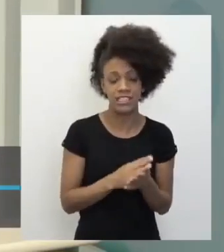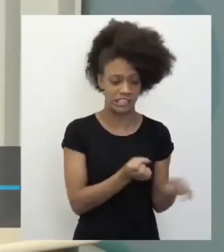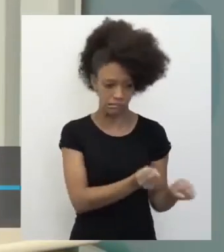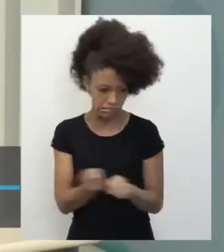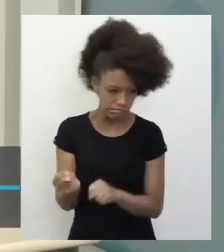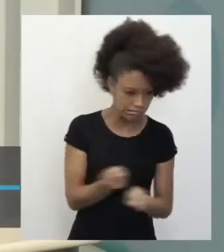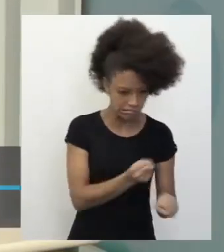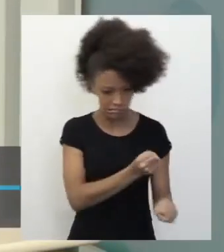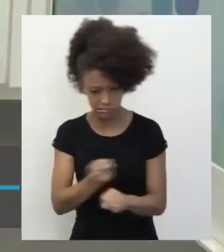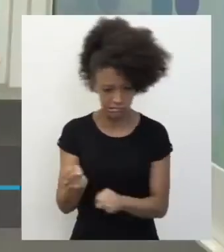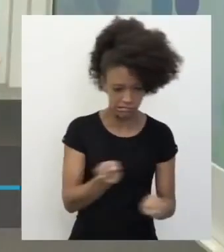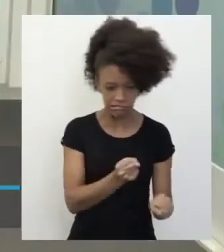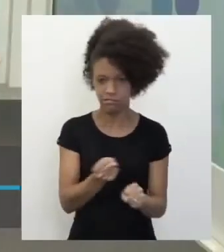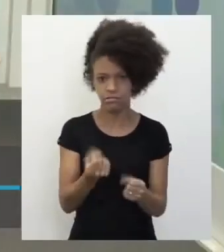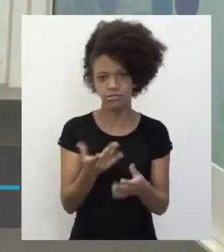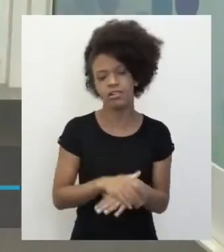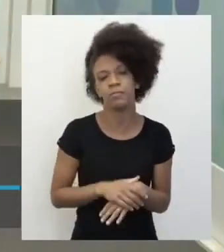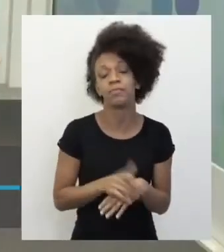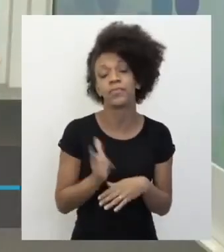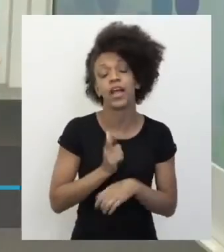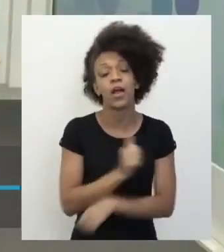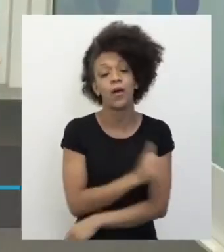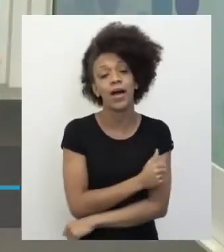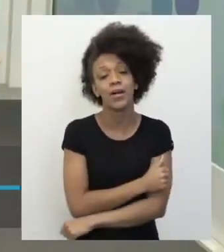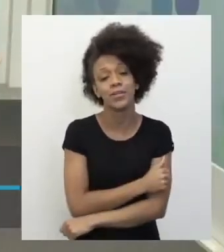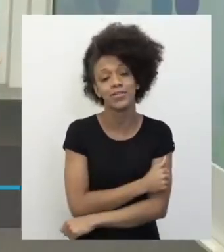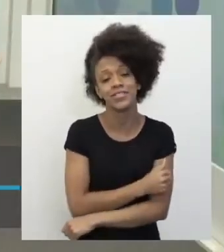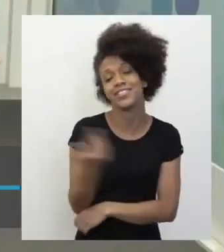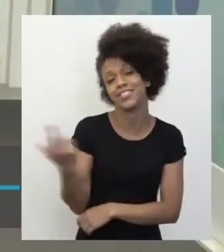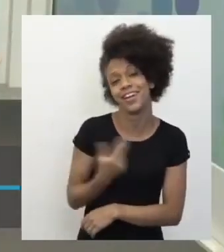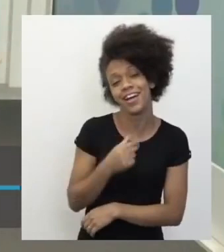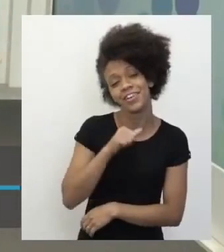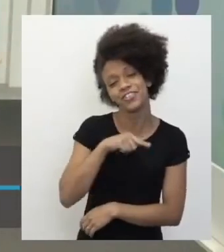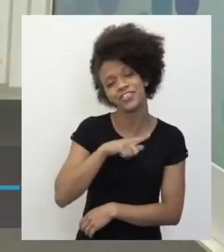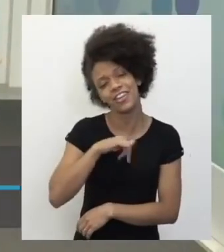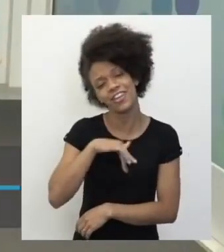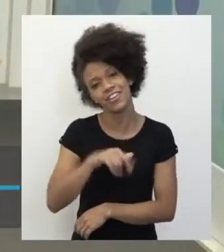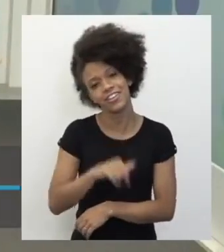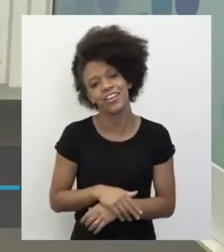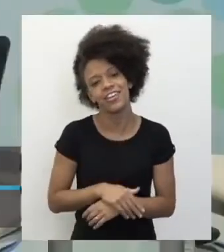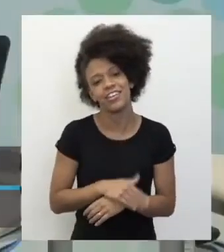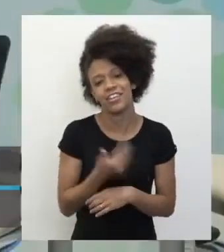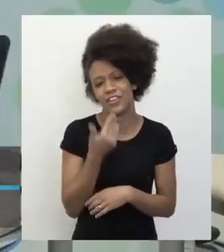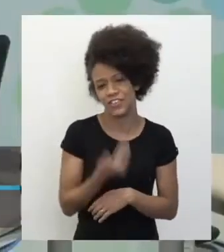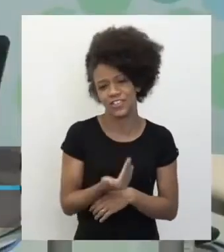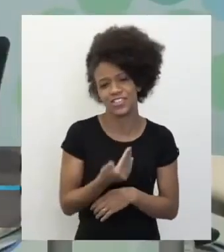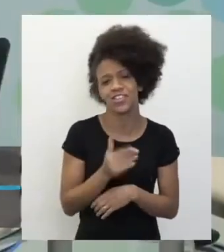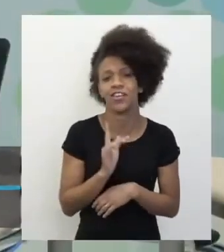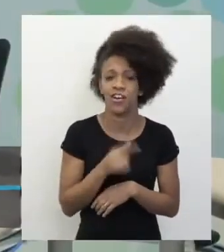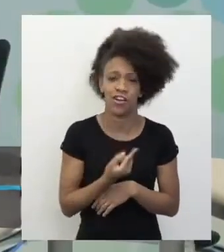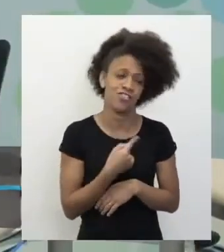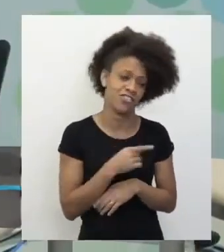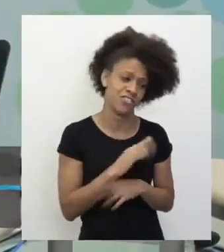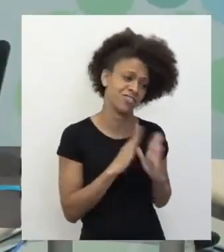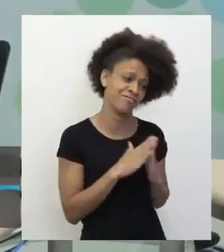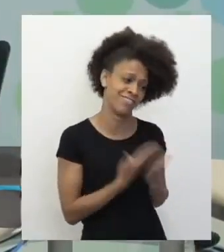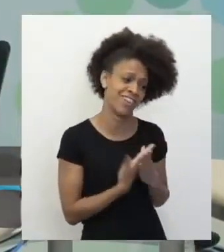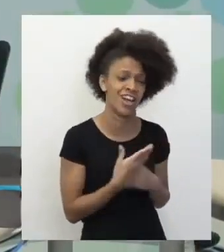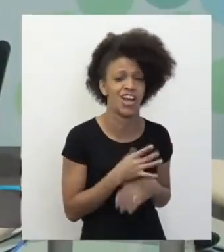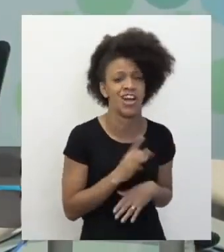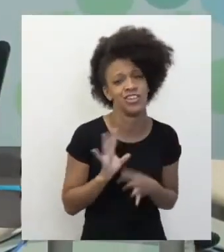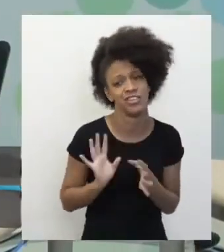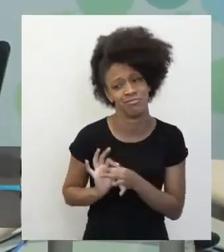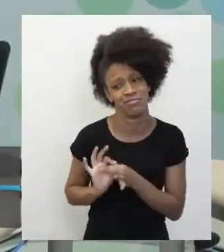esfregão, né? Manual. Tem uma aluna aqui que está fazendo, a Angélica, ela está aqui confessando, eu já fui para a escola só para me livrar dos